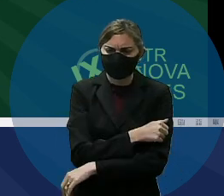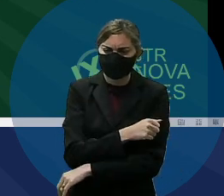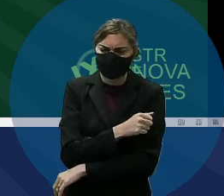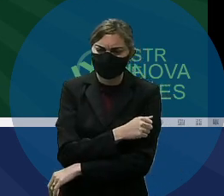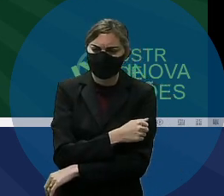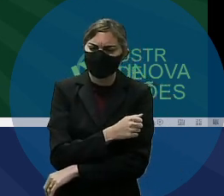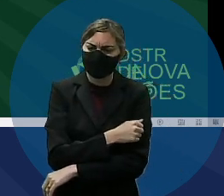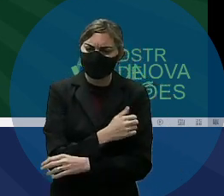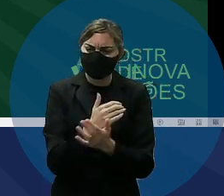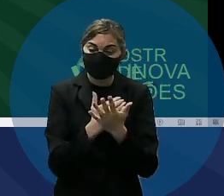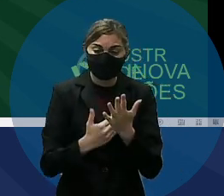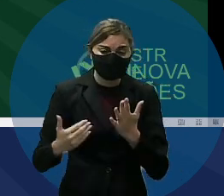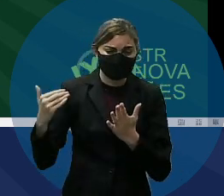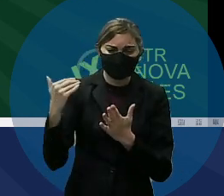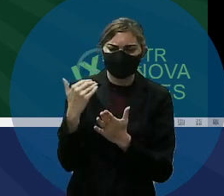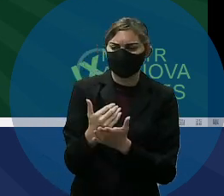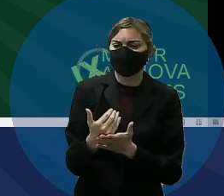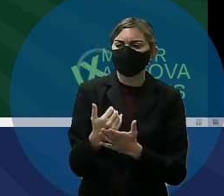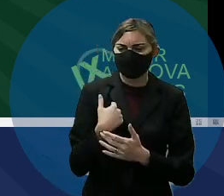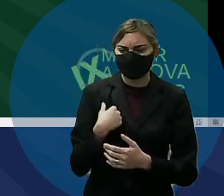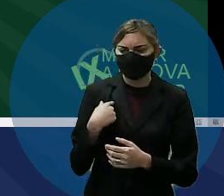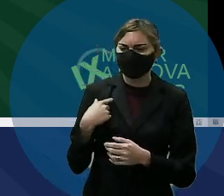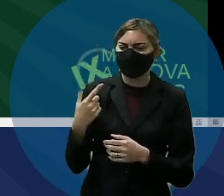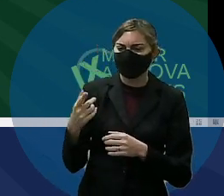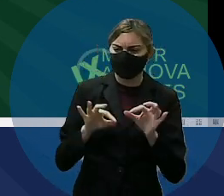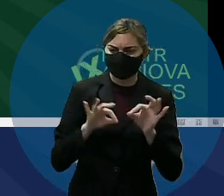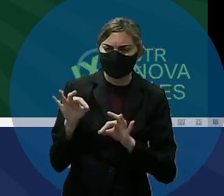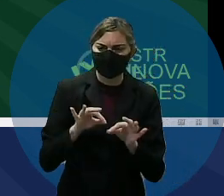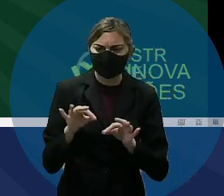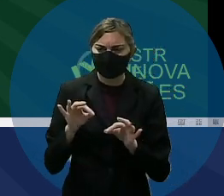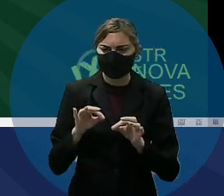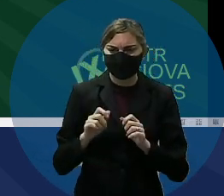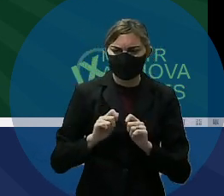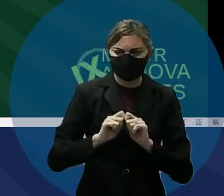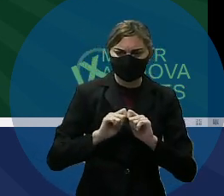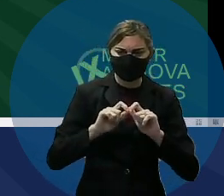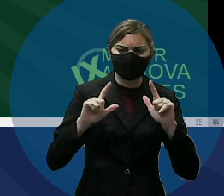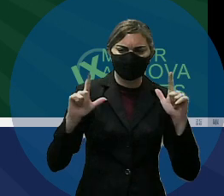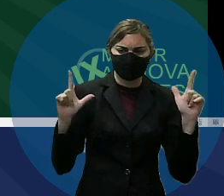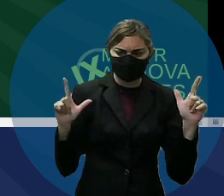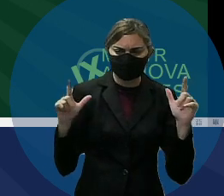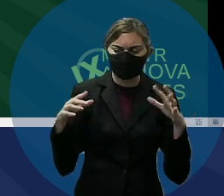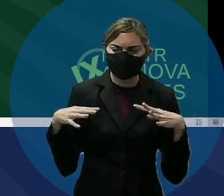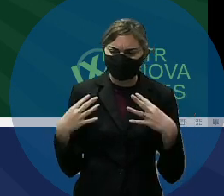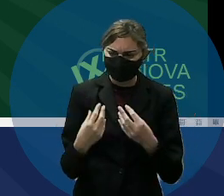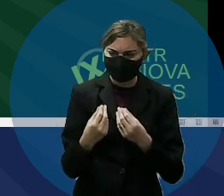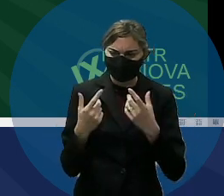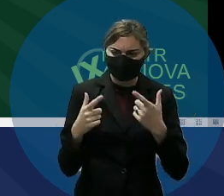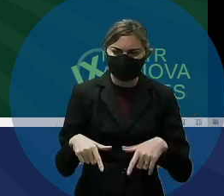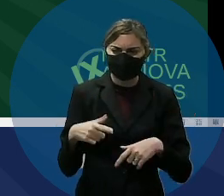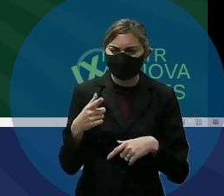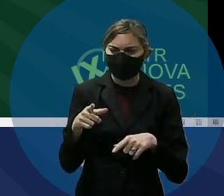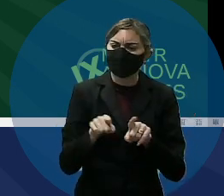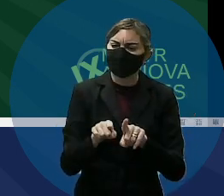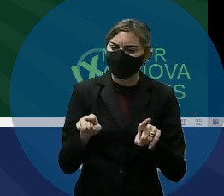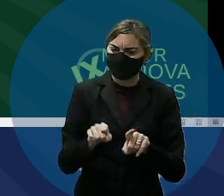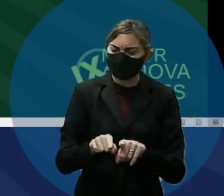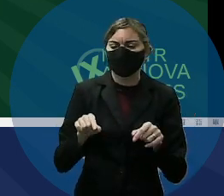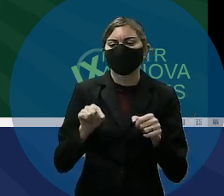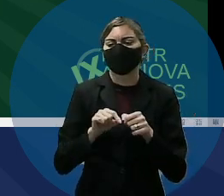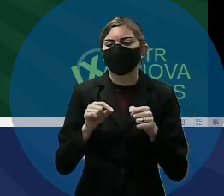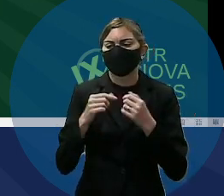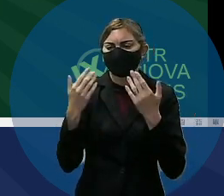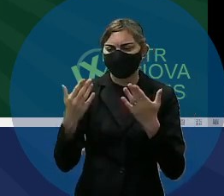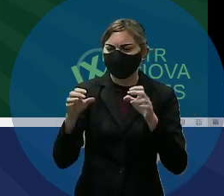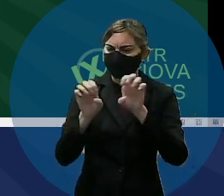além, mais do que eles confeccionaram as telas, aí está no geral, não é? O ambiente, eles também fizeram